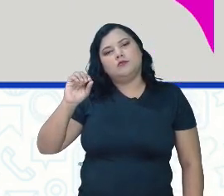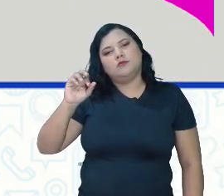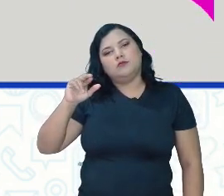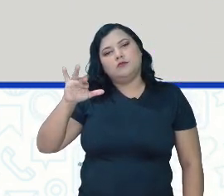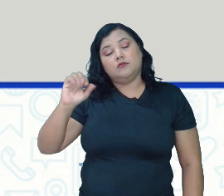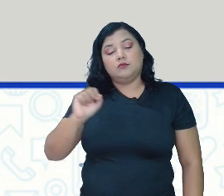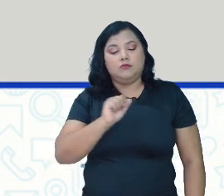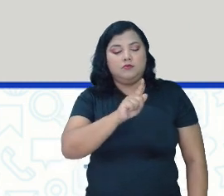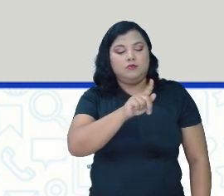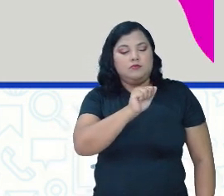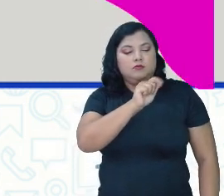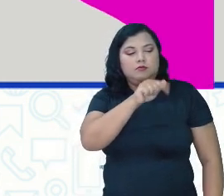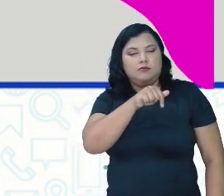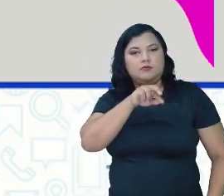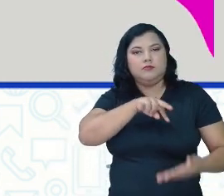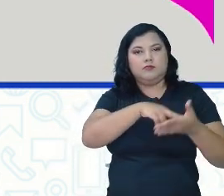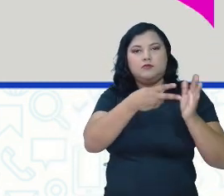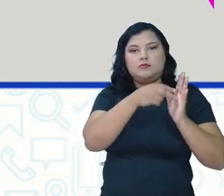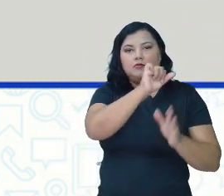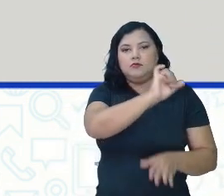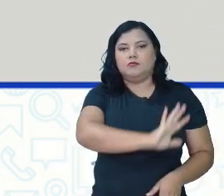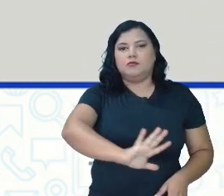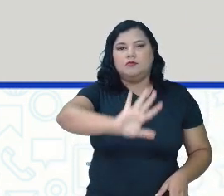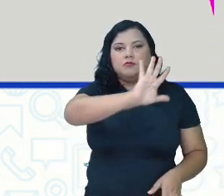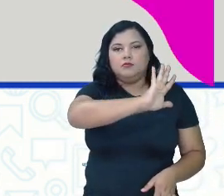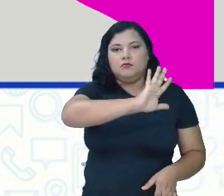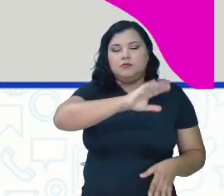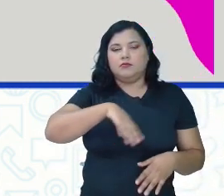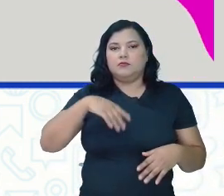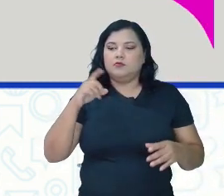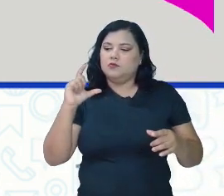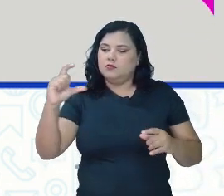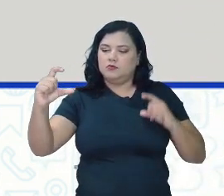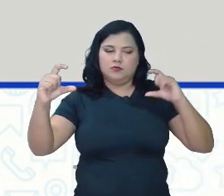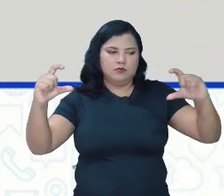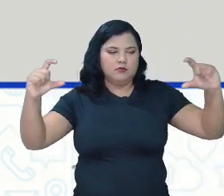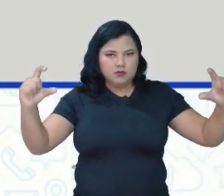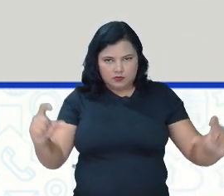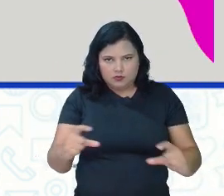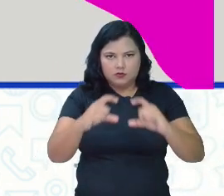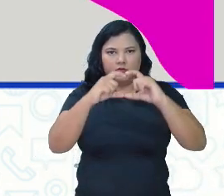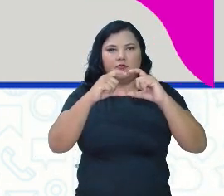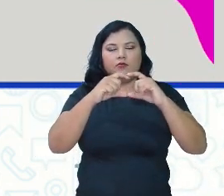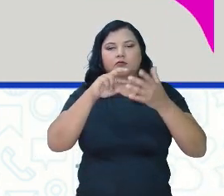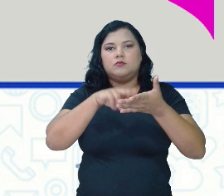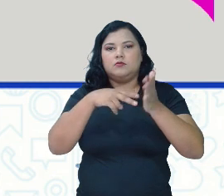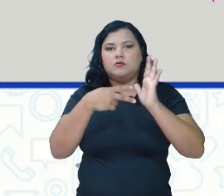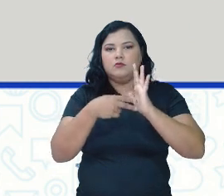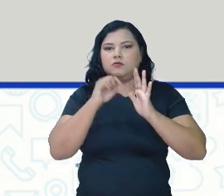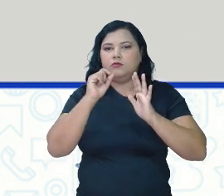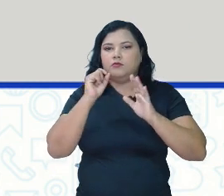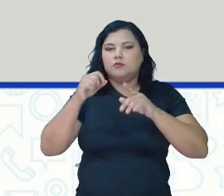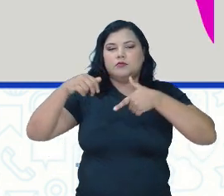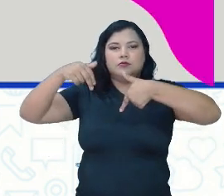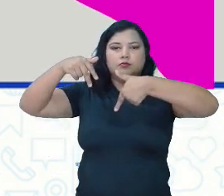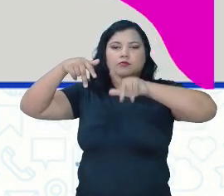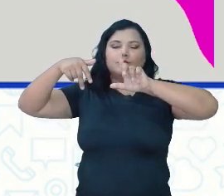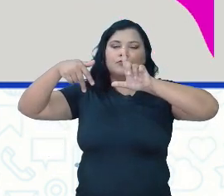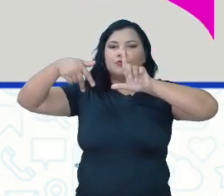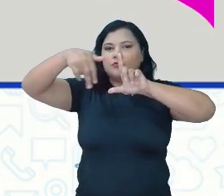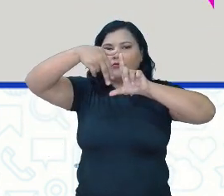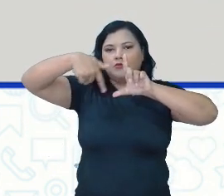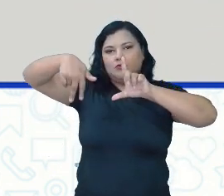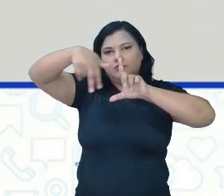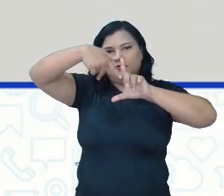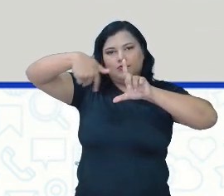ou imagem, ou seja, mangá significa literalmente desenhos involuntários.